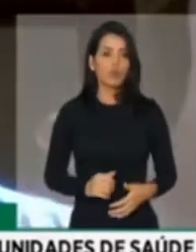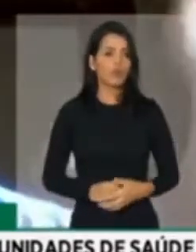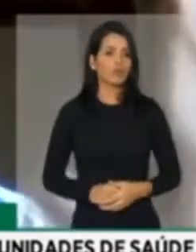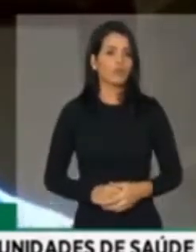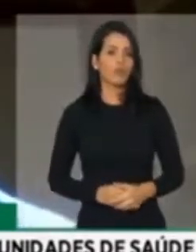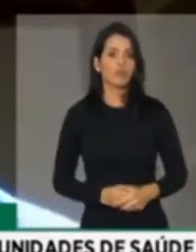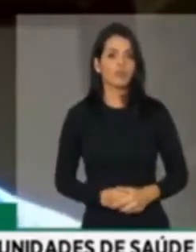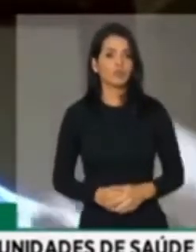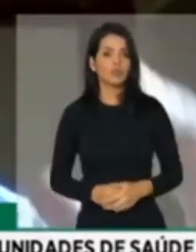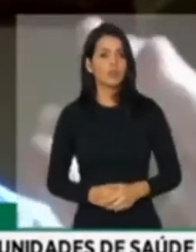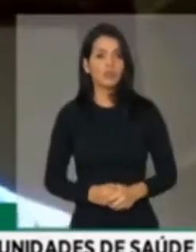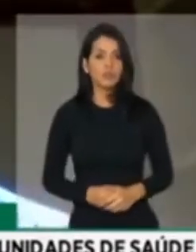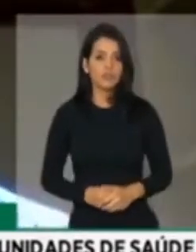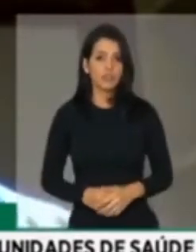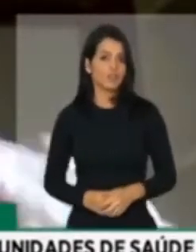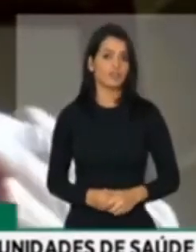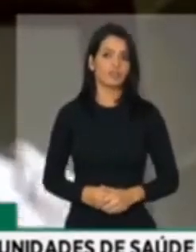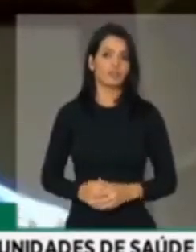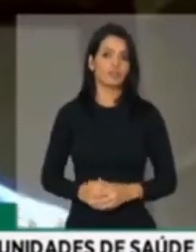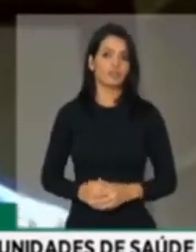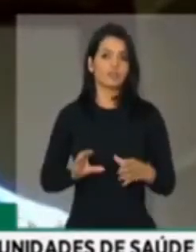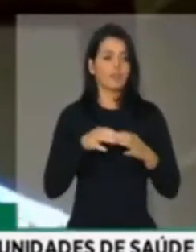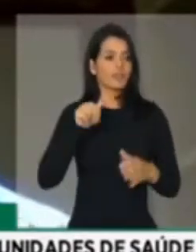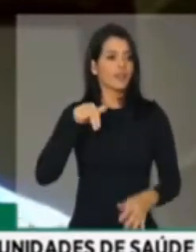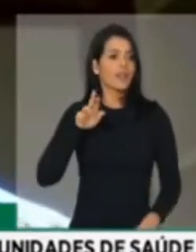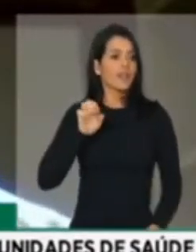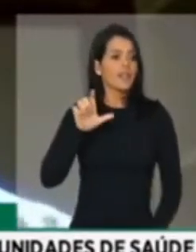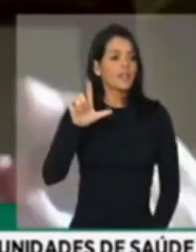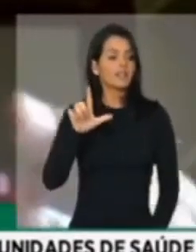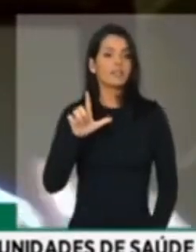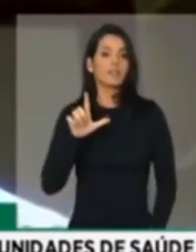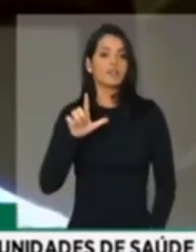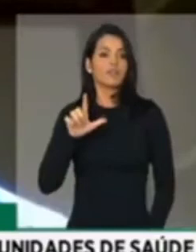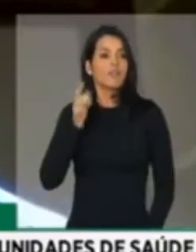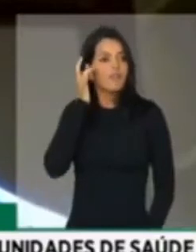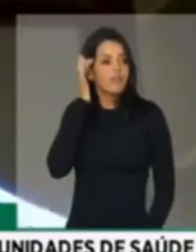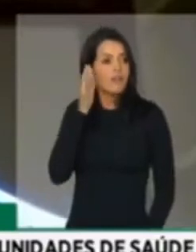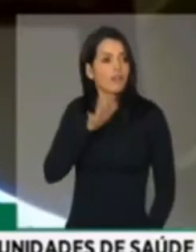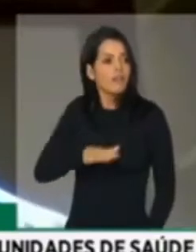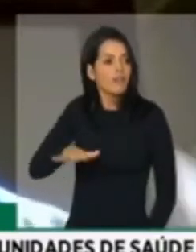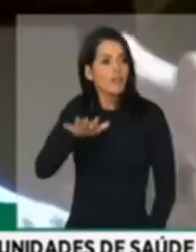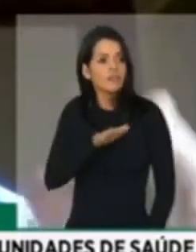que eu tenho certeza, a ANEEL com muita facilidade poderá